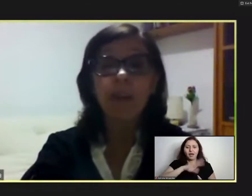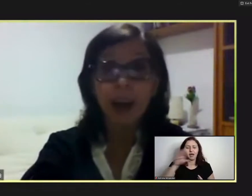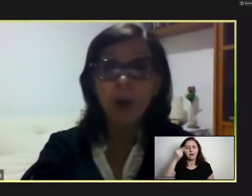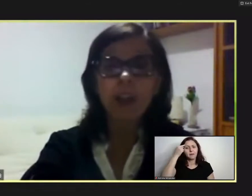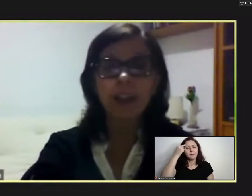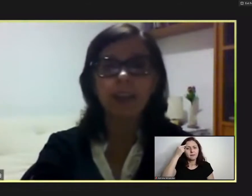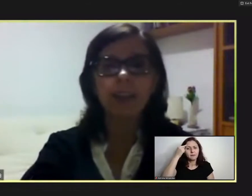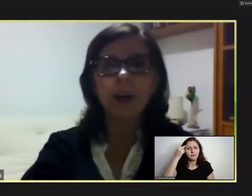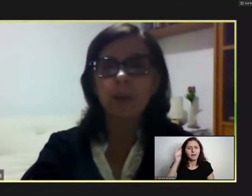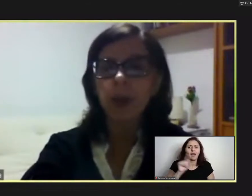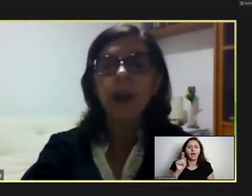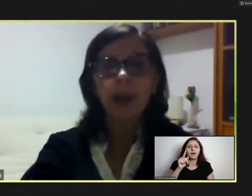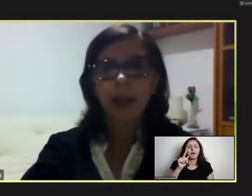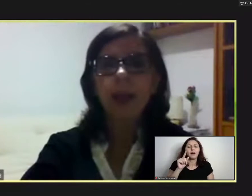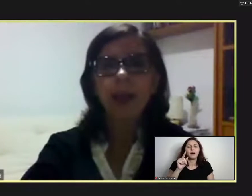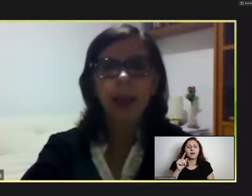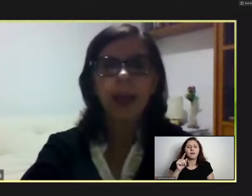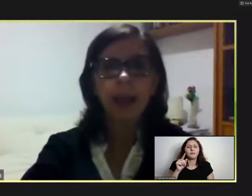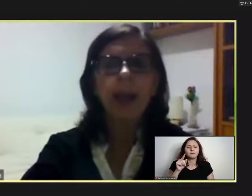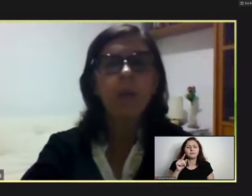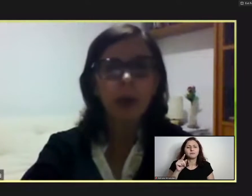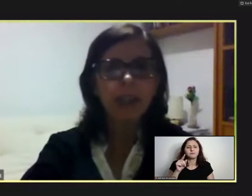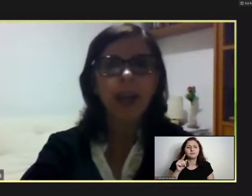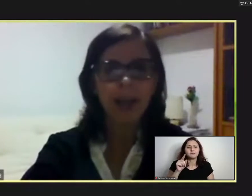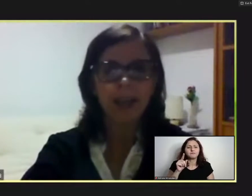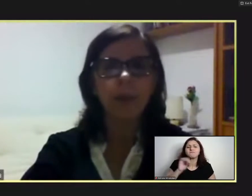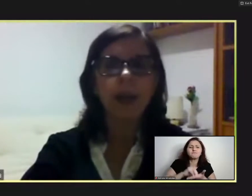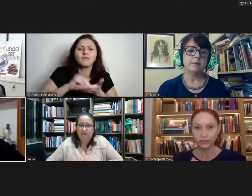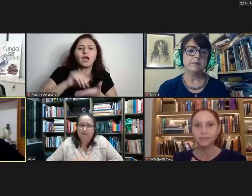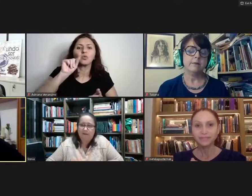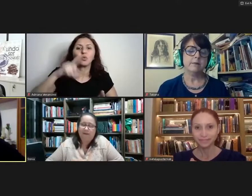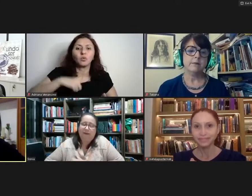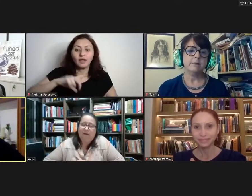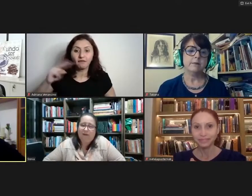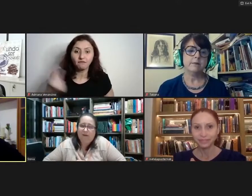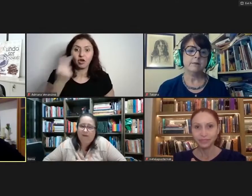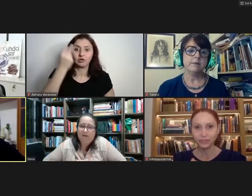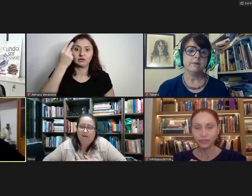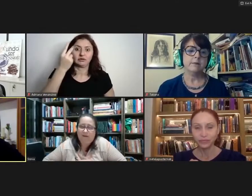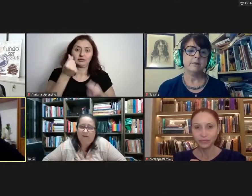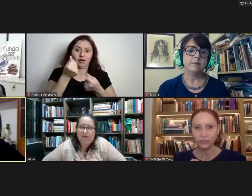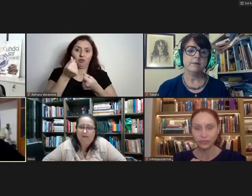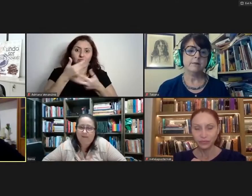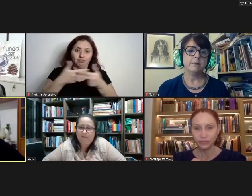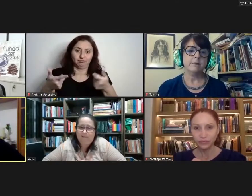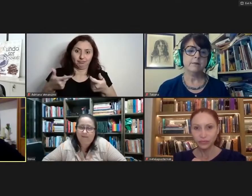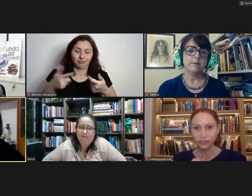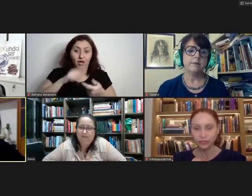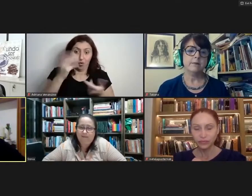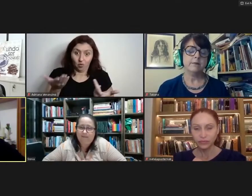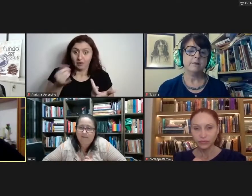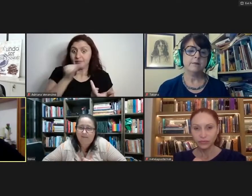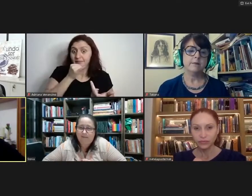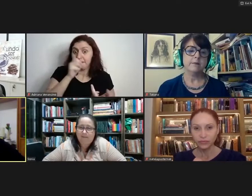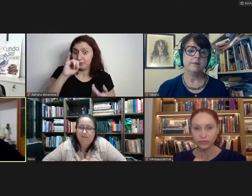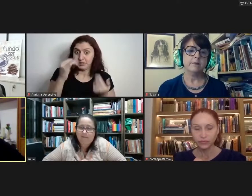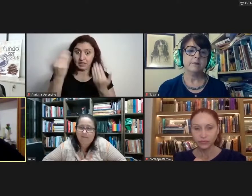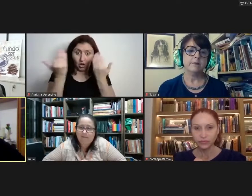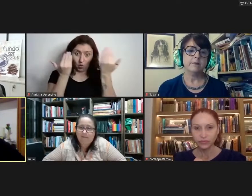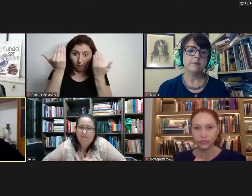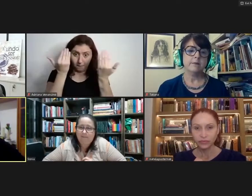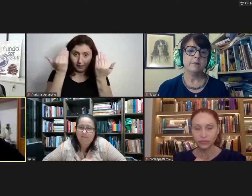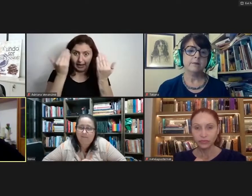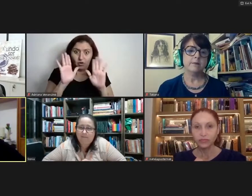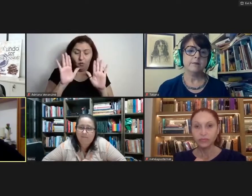valorização monetária. Então, quando você compara, por exemplo, um exemplo de